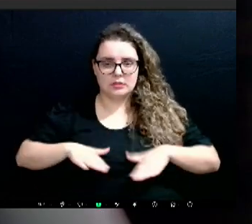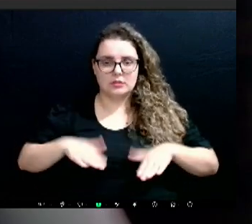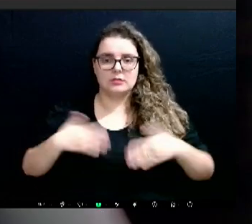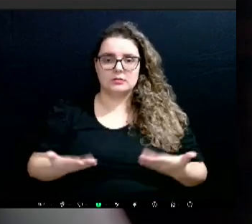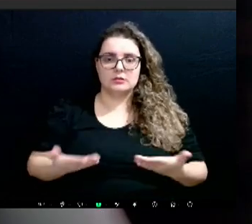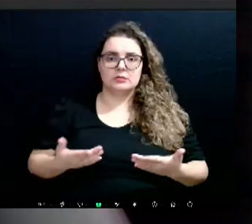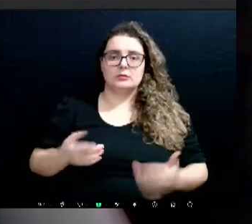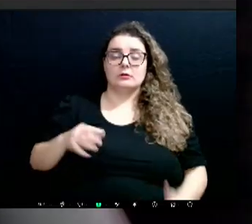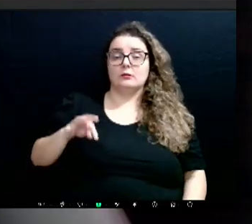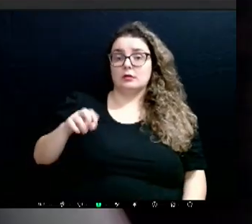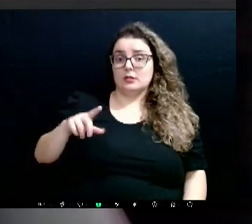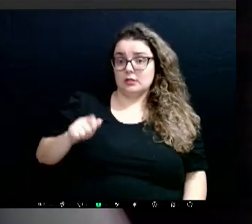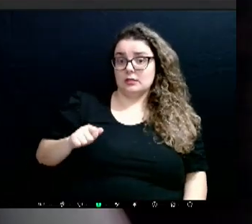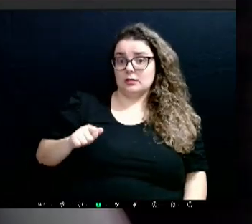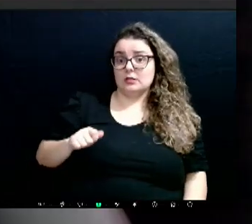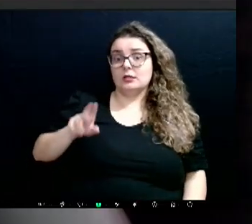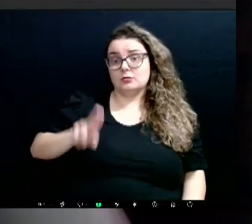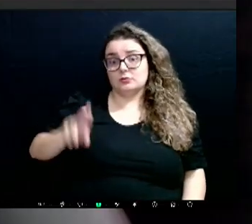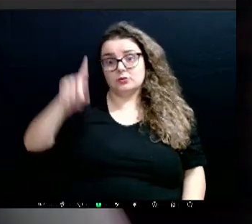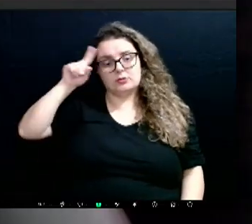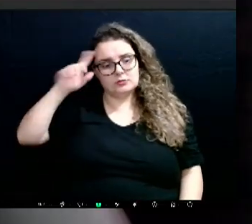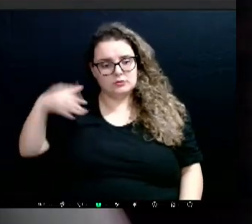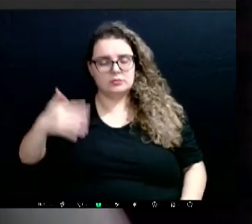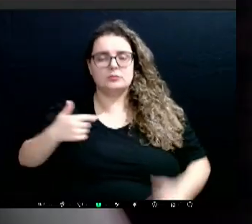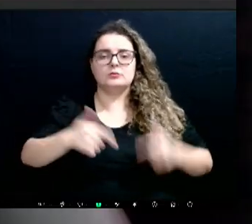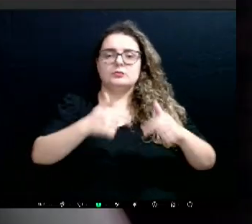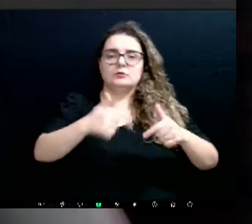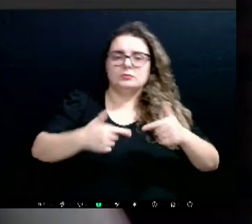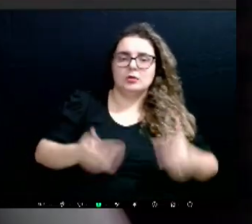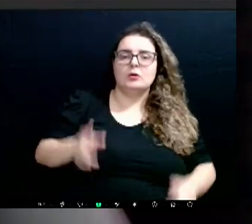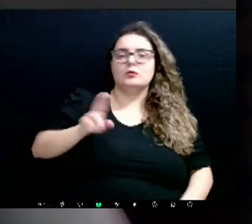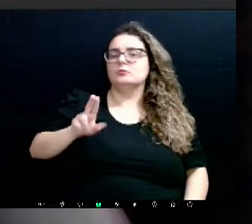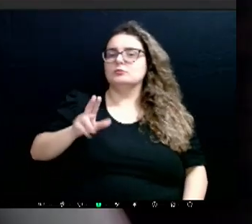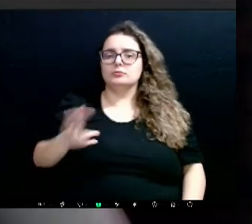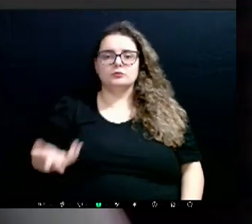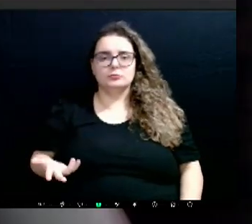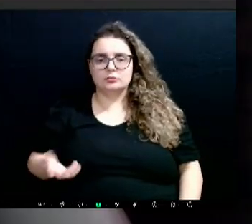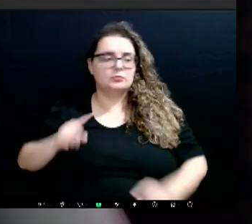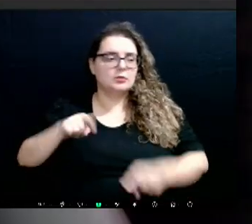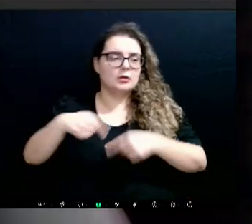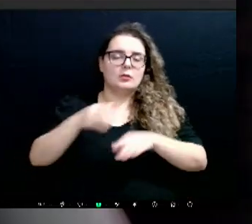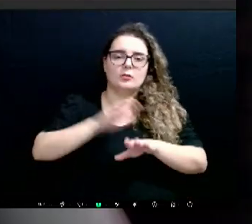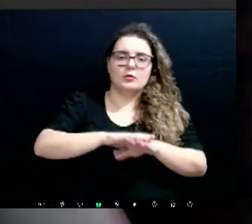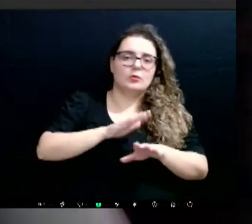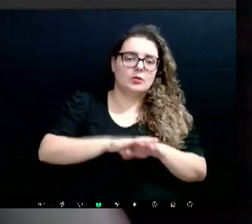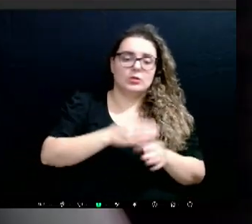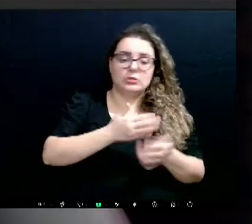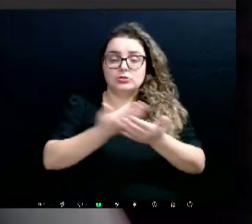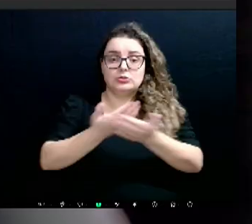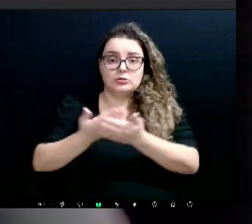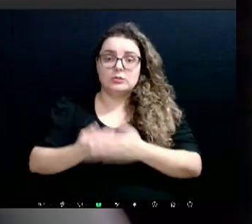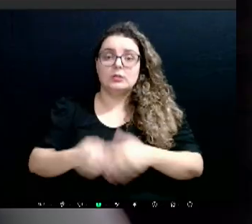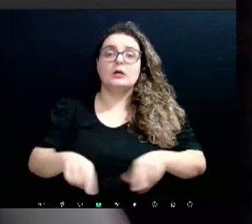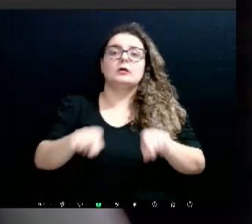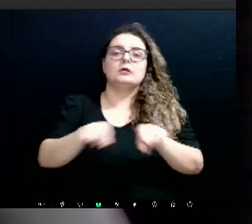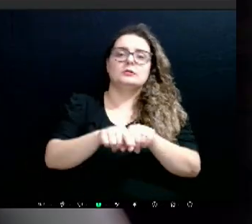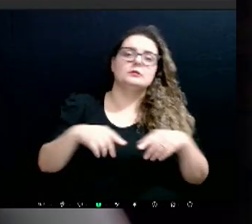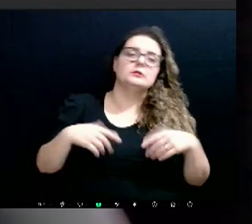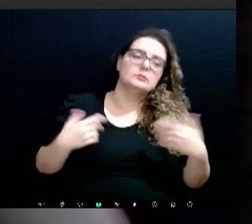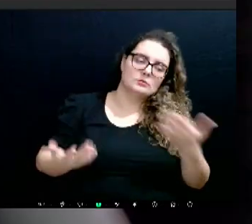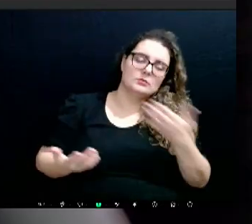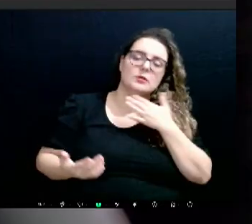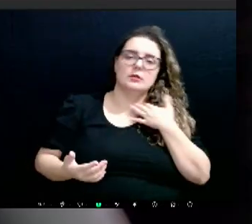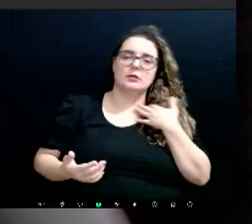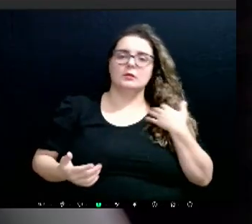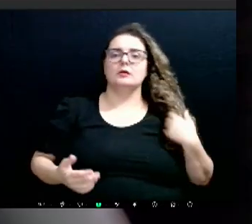está sendo usada no trabalho, ela está sendo usada para outras atividades de estudo, também acaba entrando no mesmo